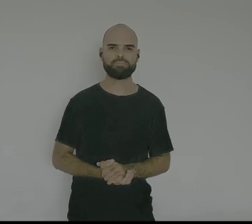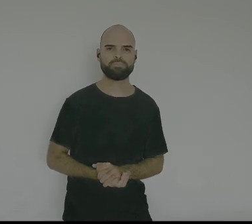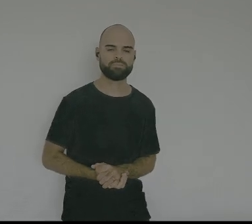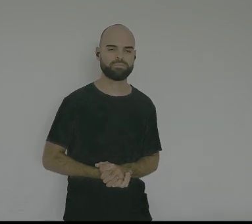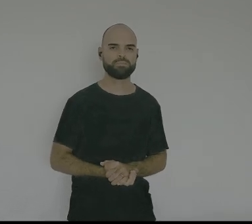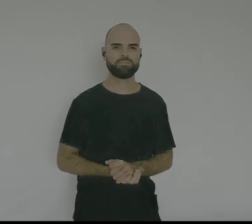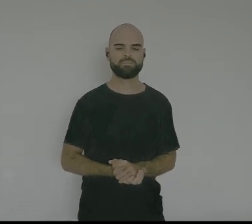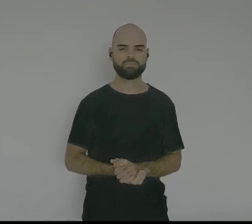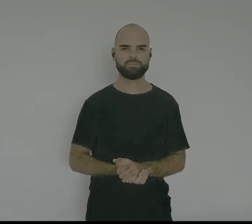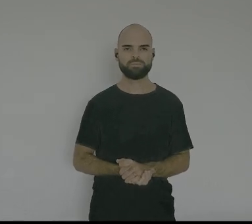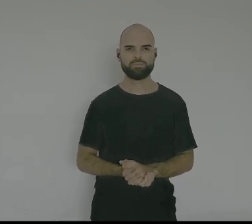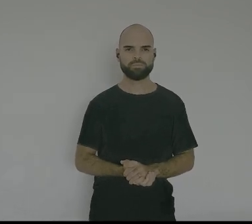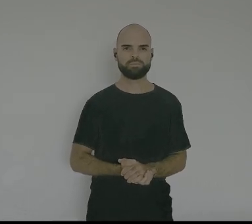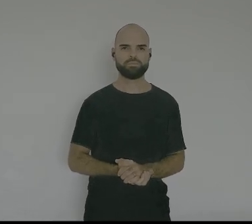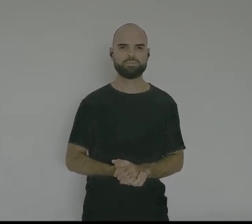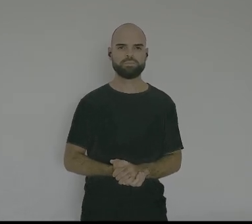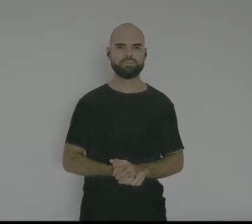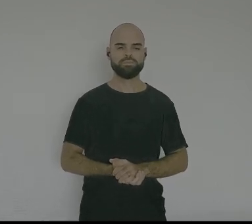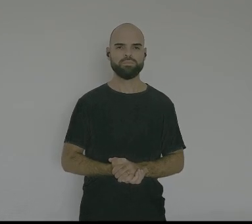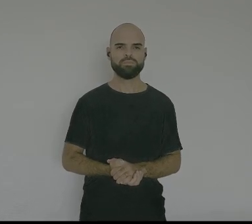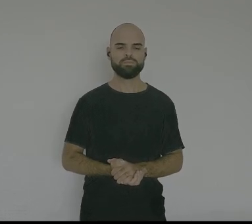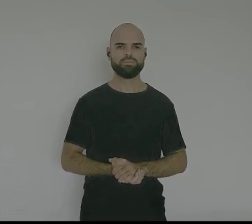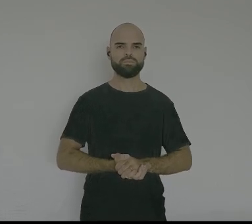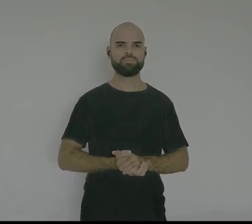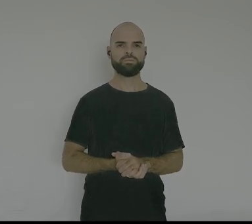dos agentes.